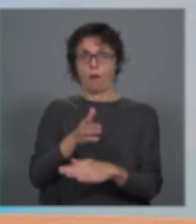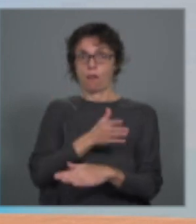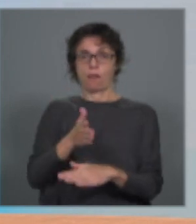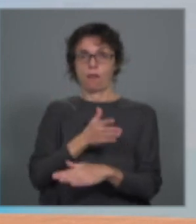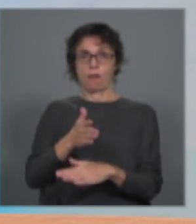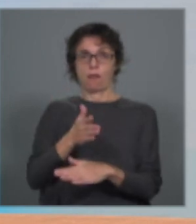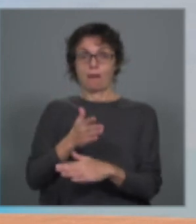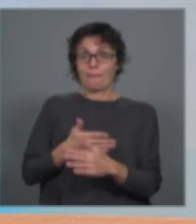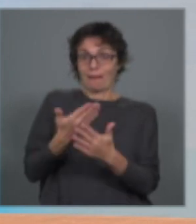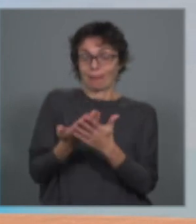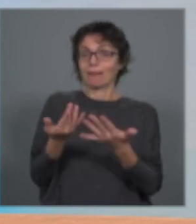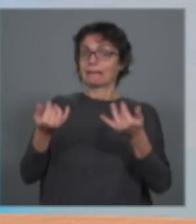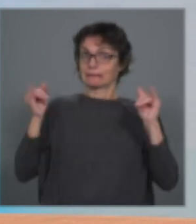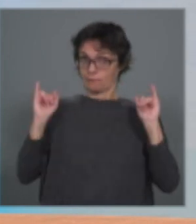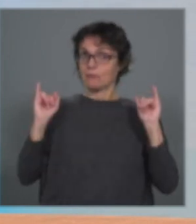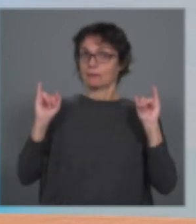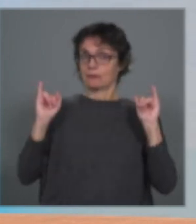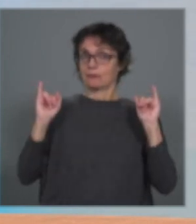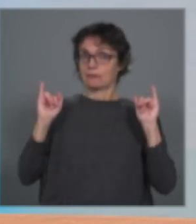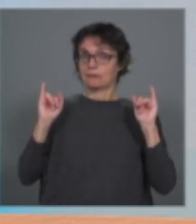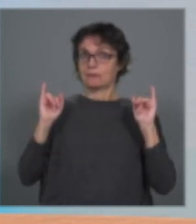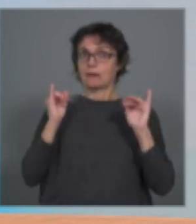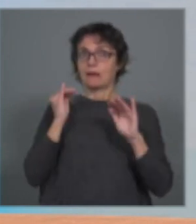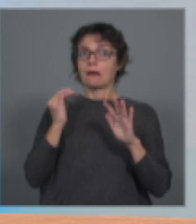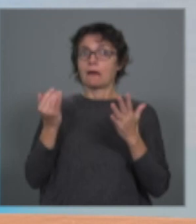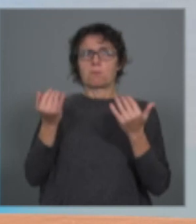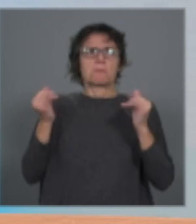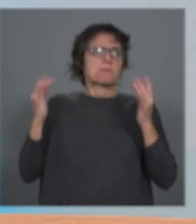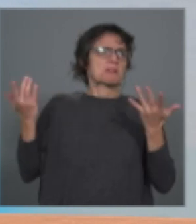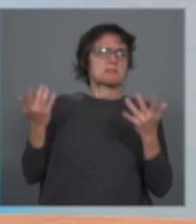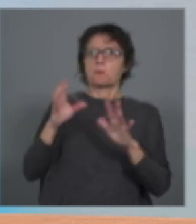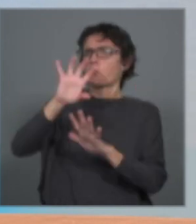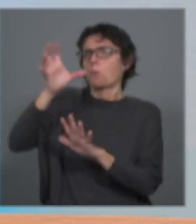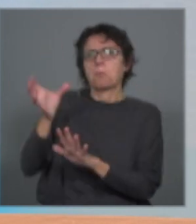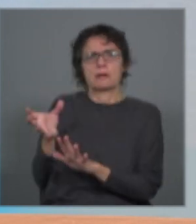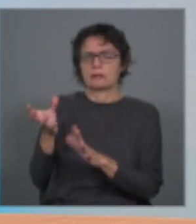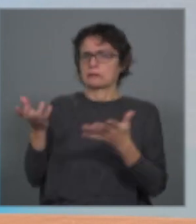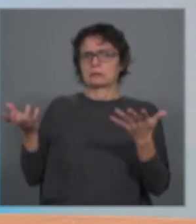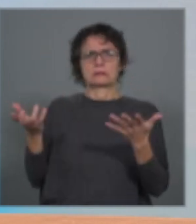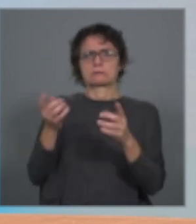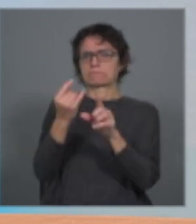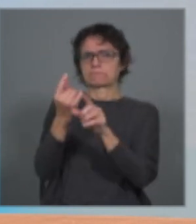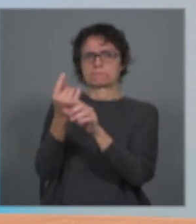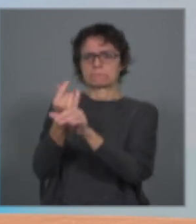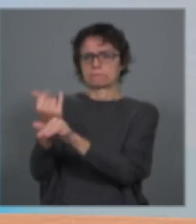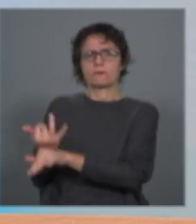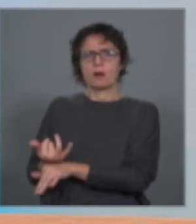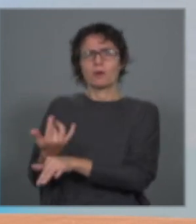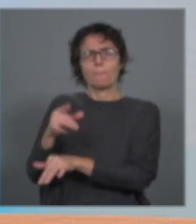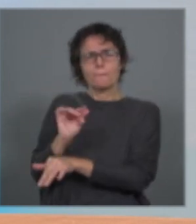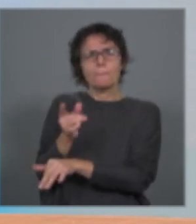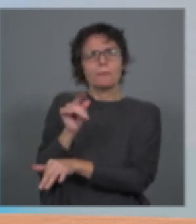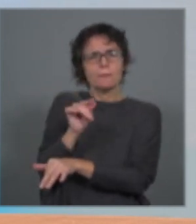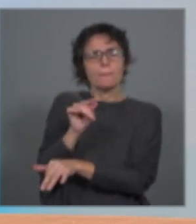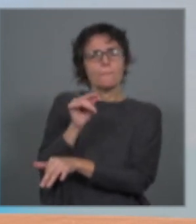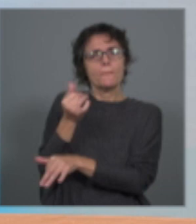não é só começar pela independência dos países ou das nações, mas a independência das próprias